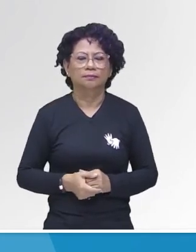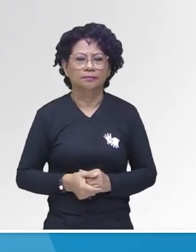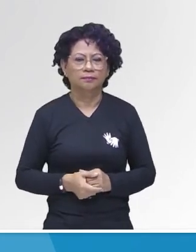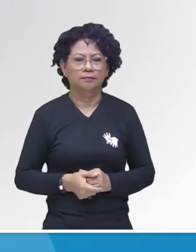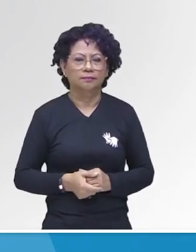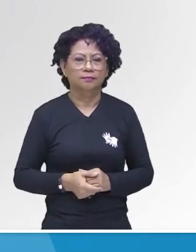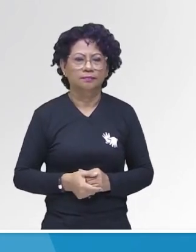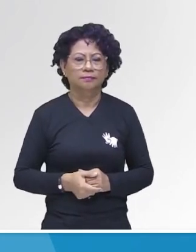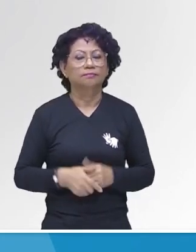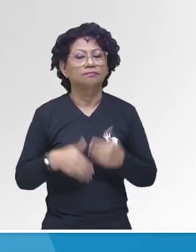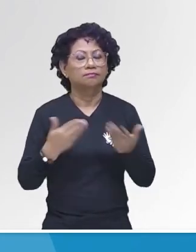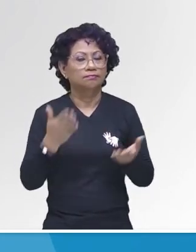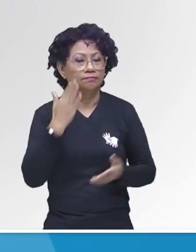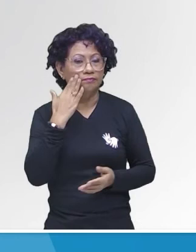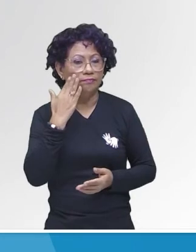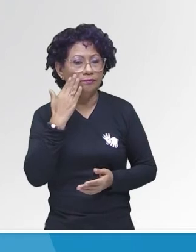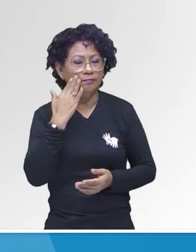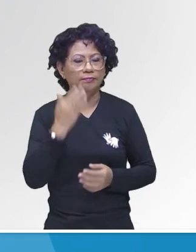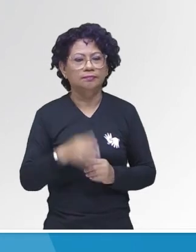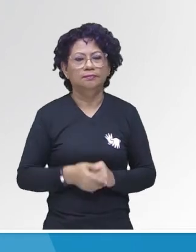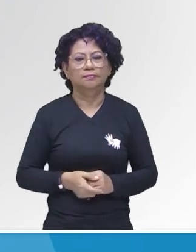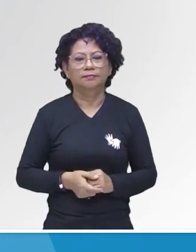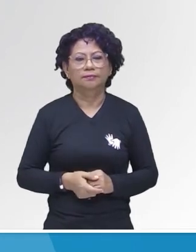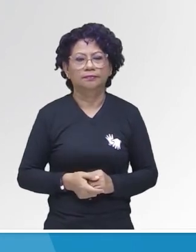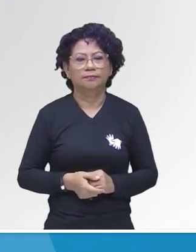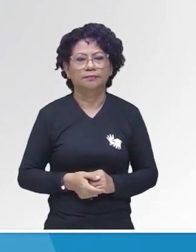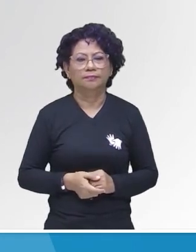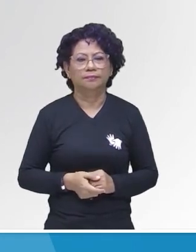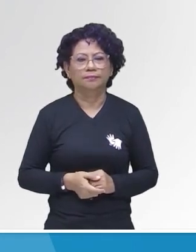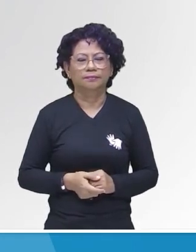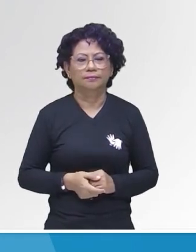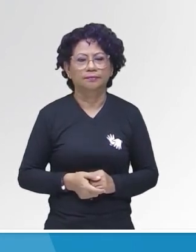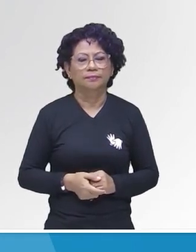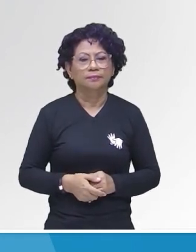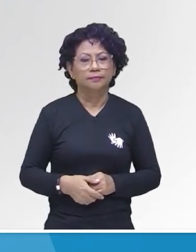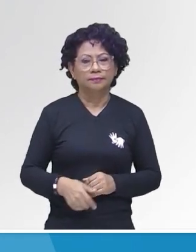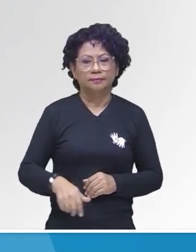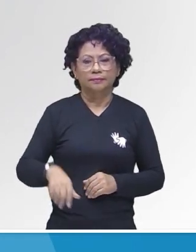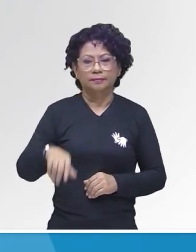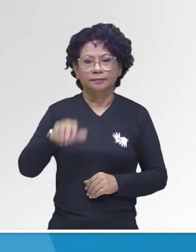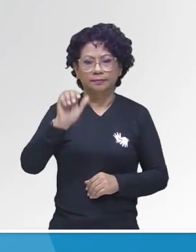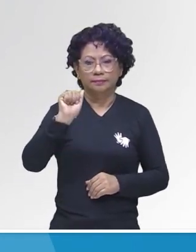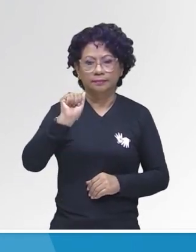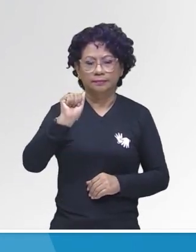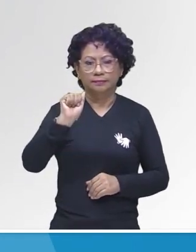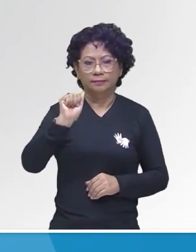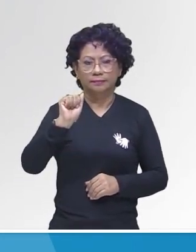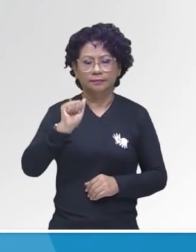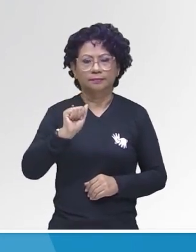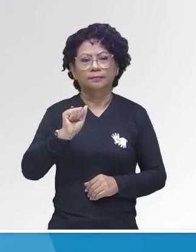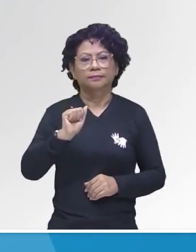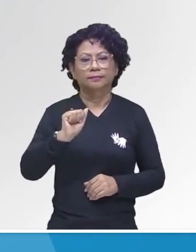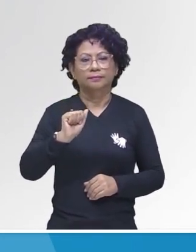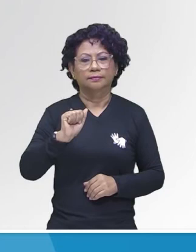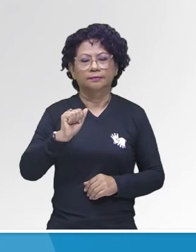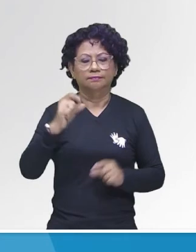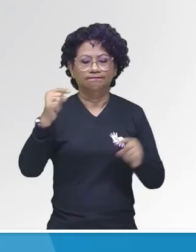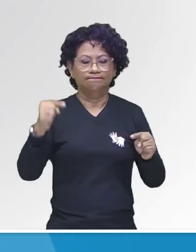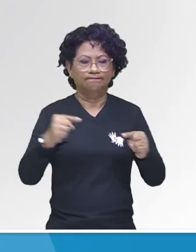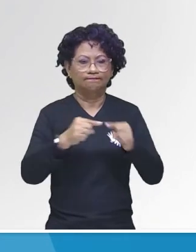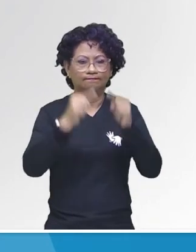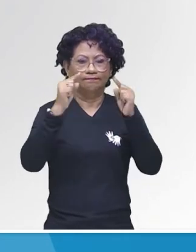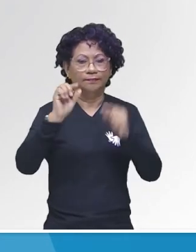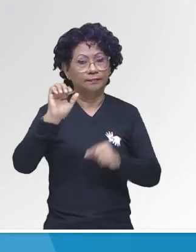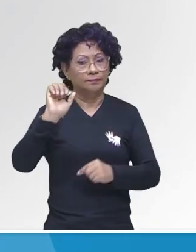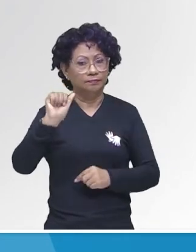plano. Então vamos ver nossos itens aí. Na letra A, temos que analisar os vértices os pontos A e